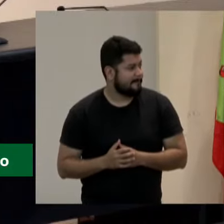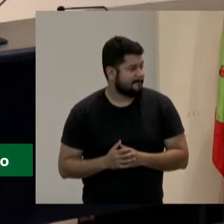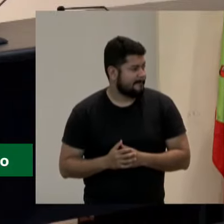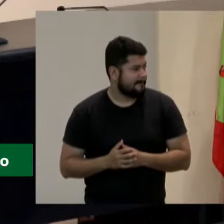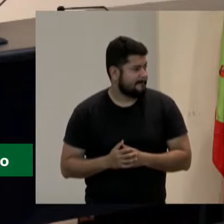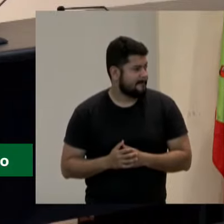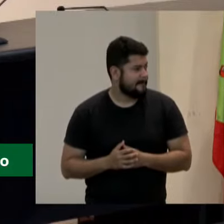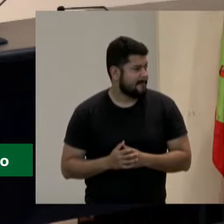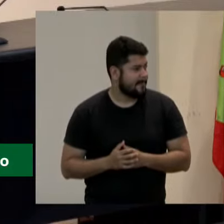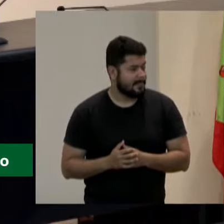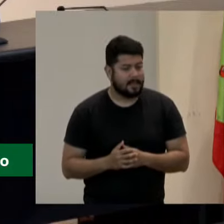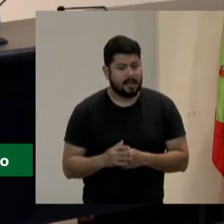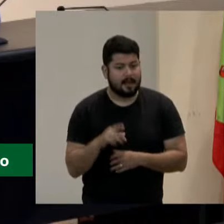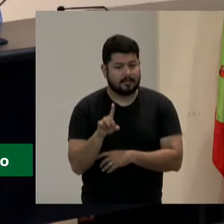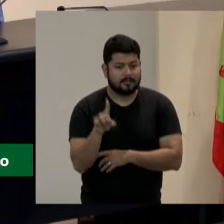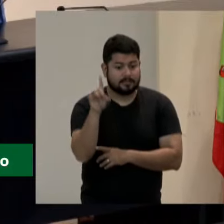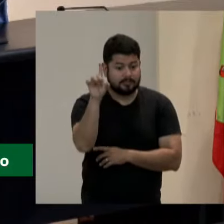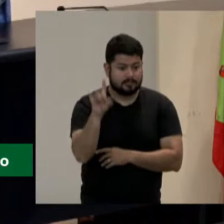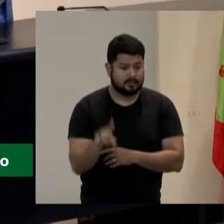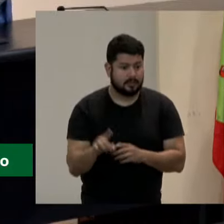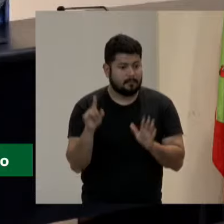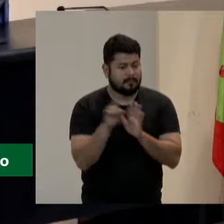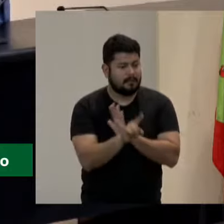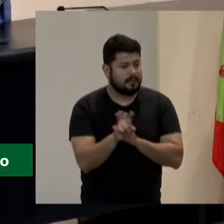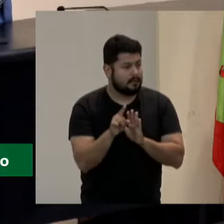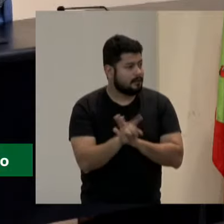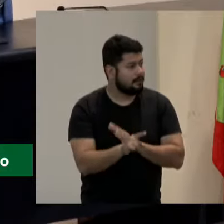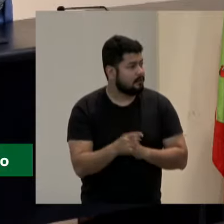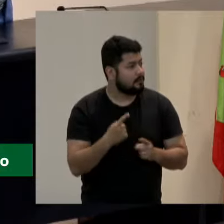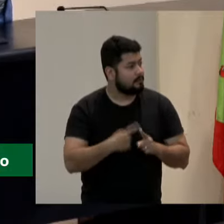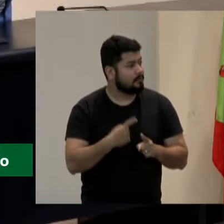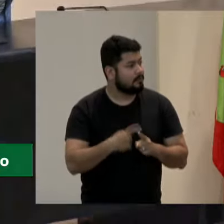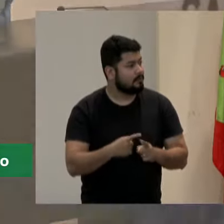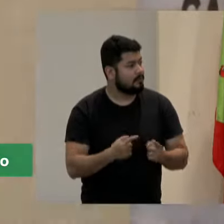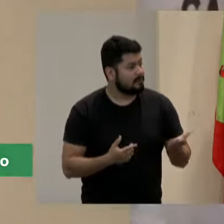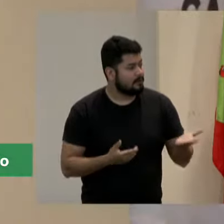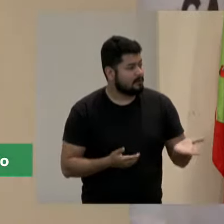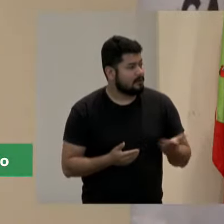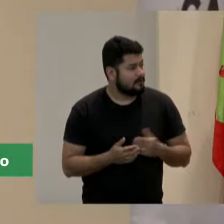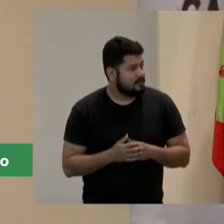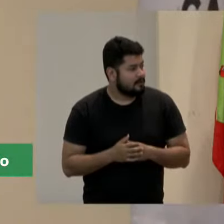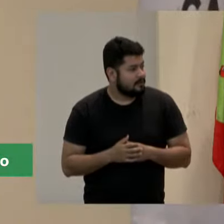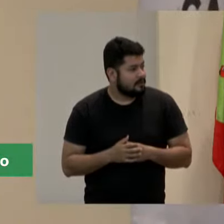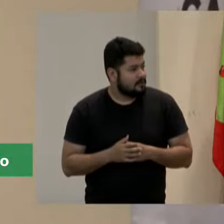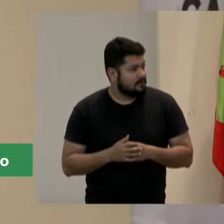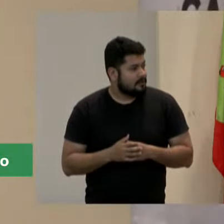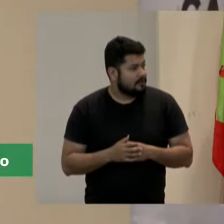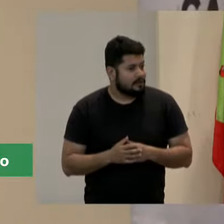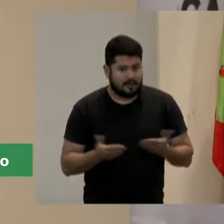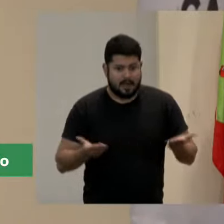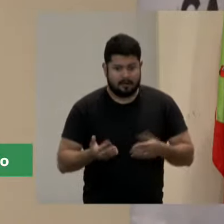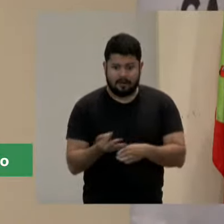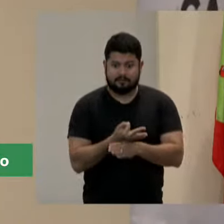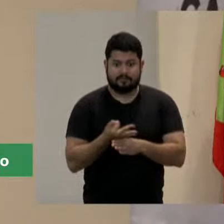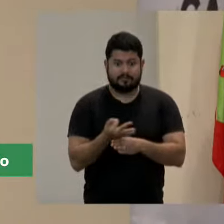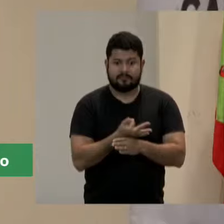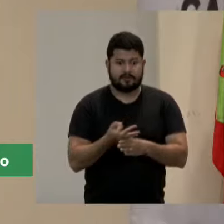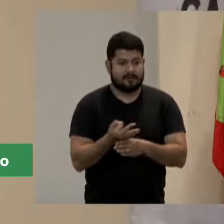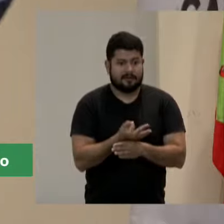uma pergunta, ela fala, por que que não veio ninguém na escola? Ela, é porque hoje começa as férias, Tião. Eu falei assim,